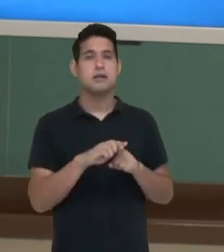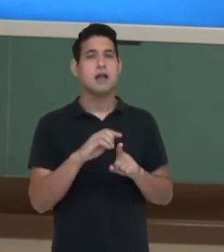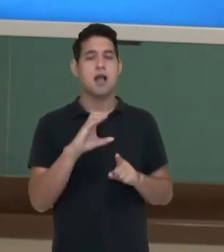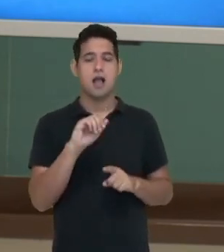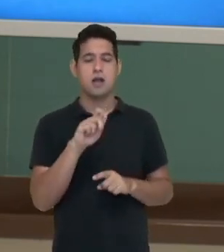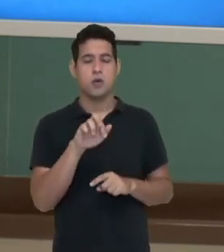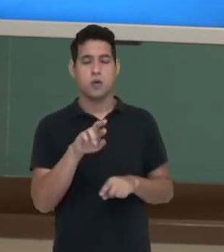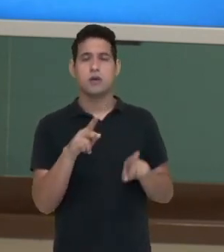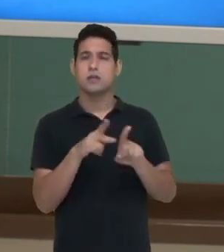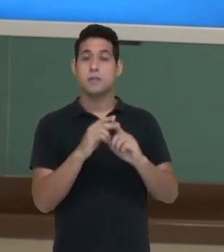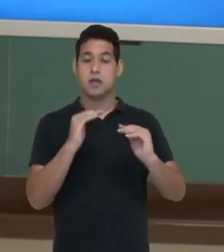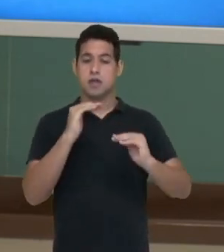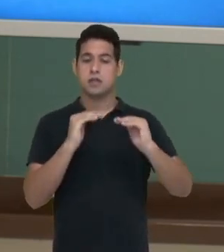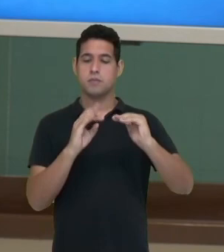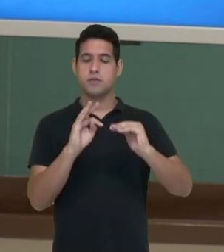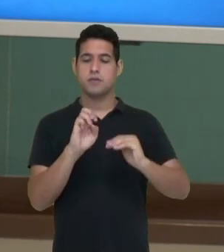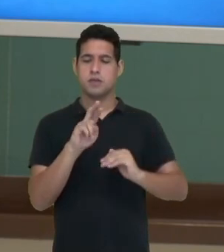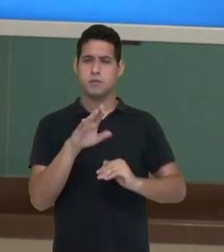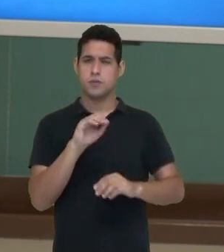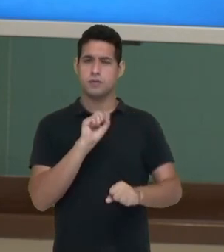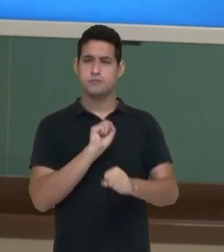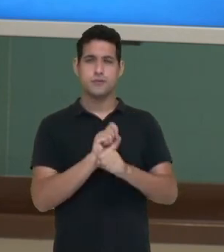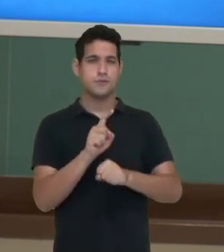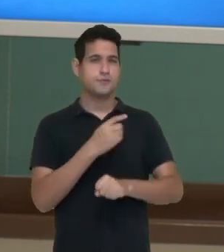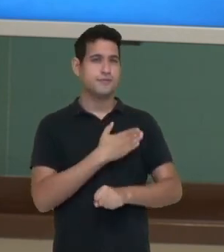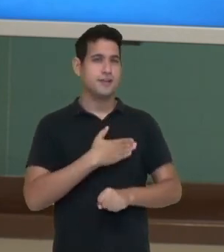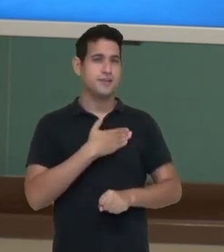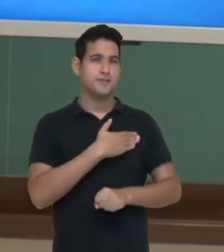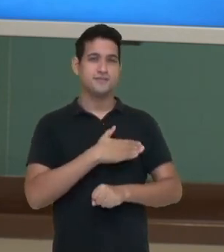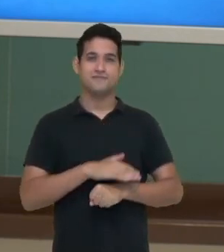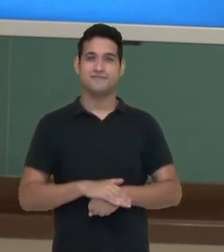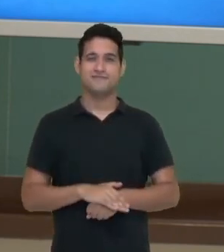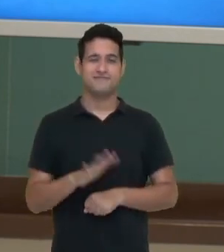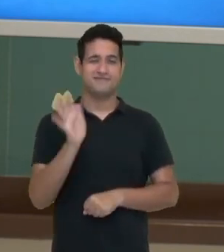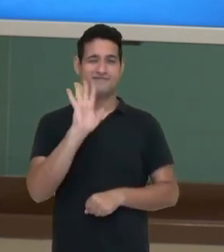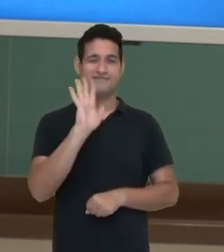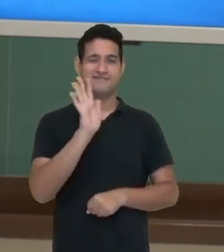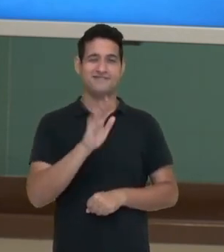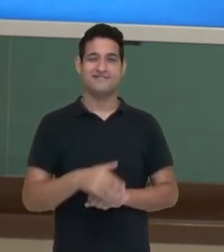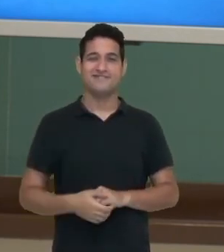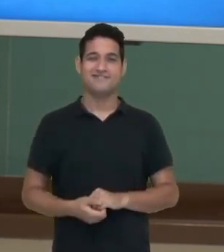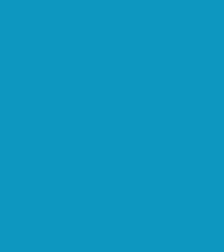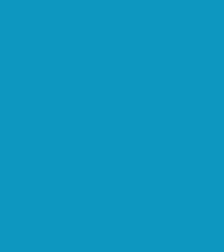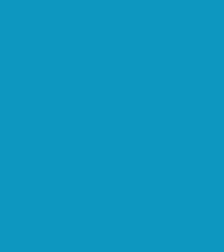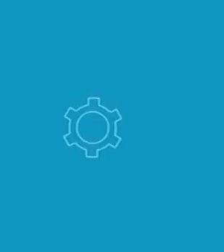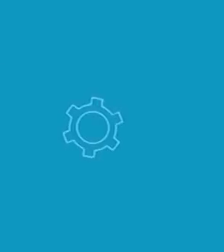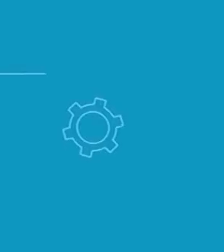calor e equilíbrio térmico. Espero que vocês tenham gostado. Até breve!